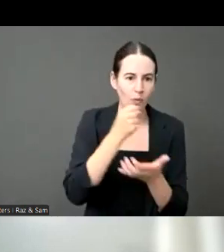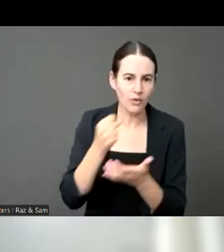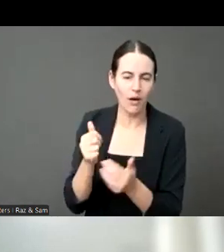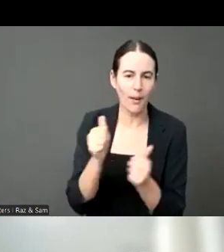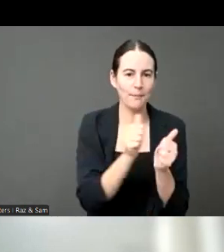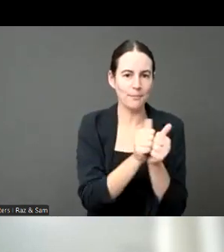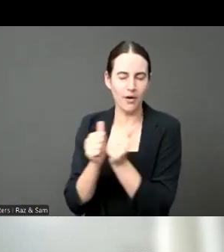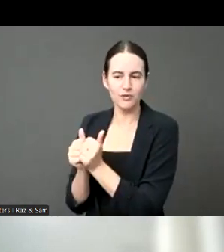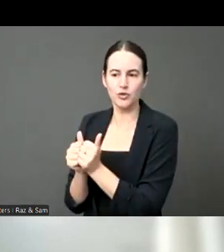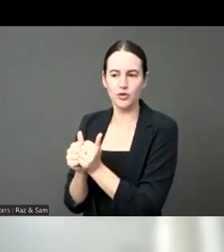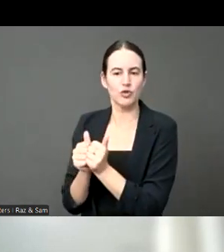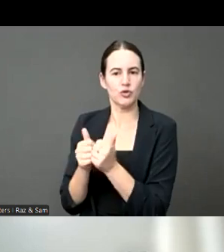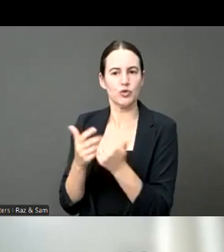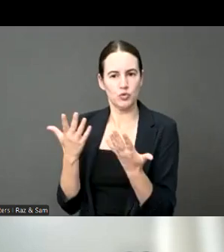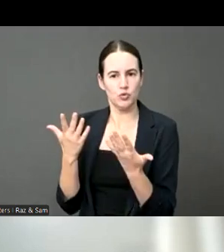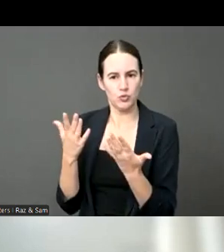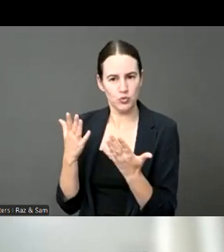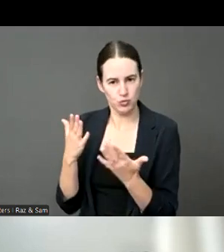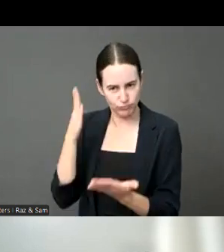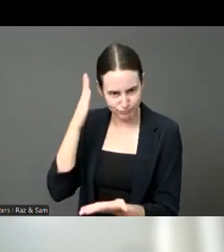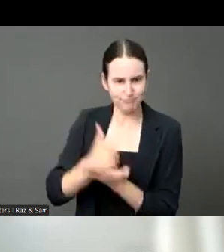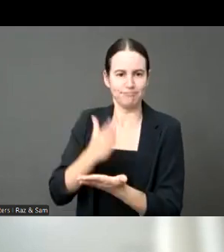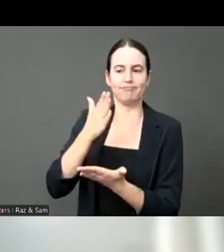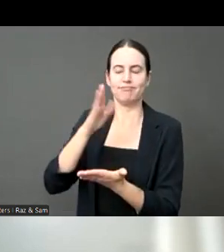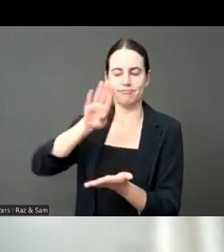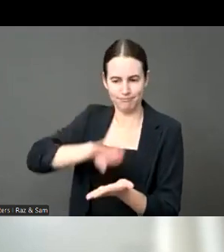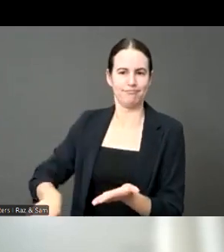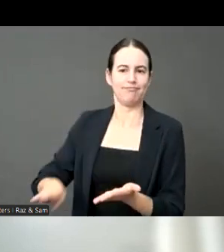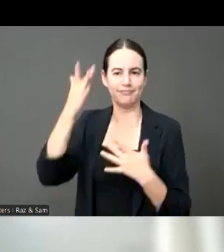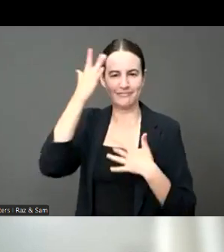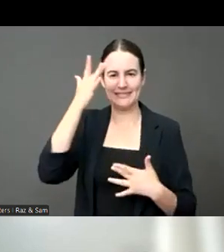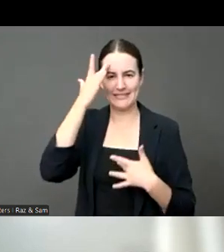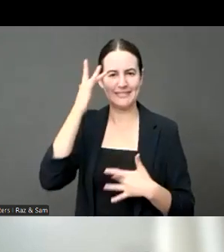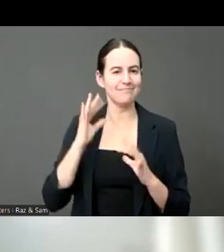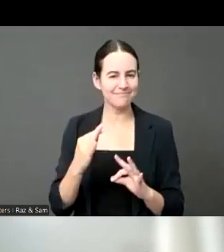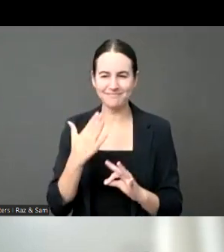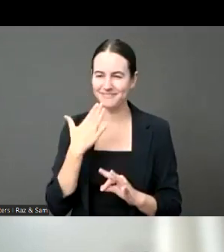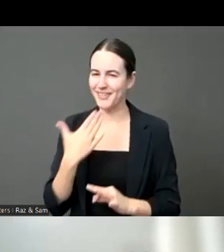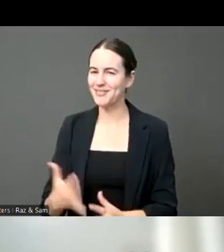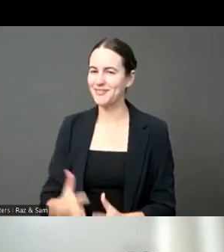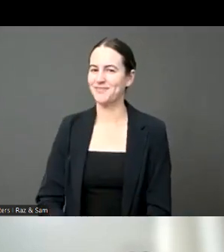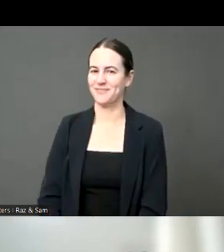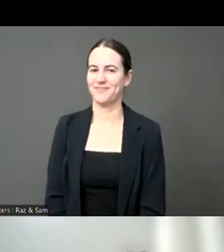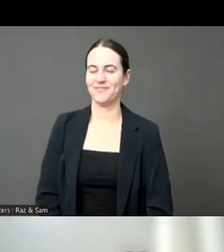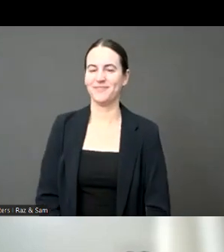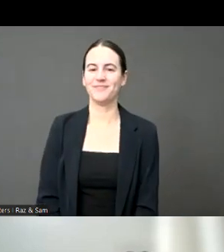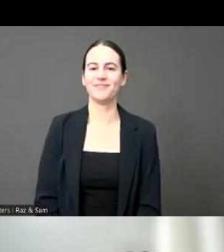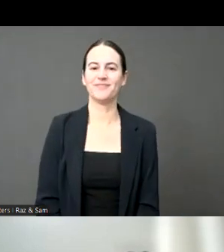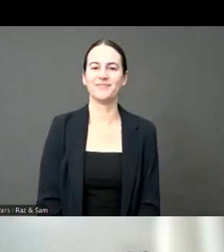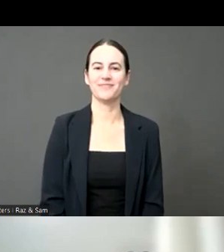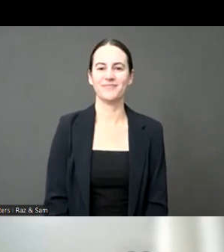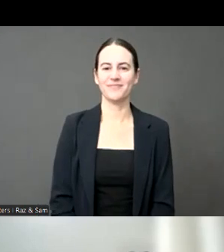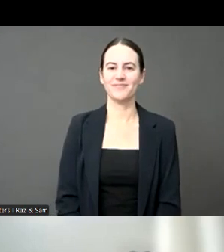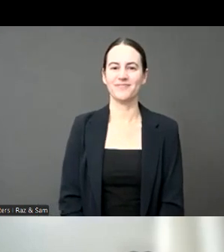governo, parceiros, doadores, financiadores, todos para tornar isso real. Obrigada.